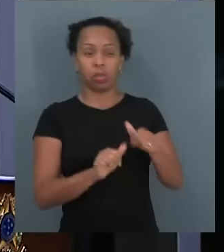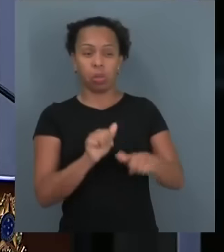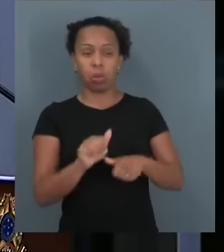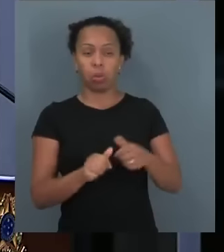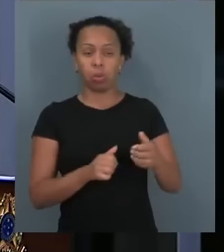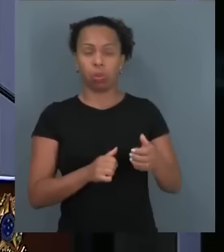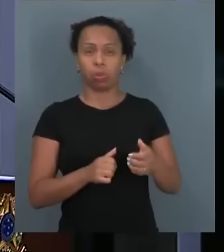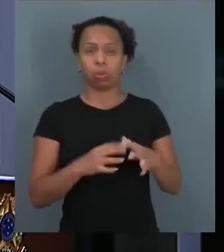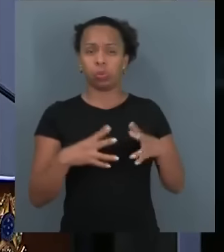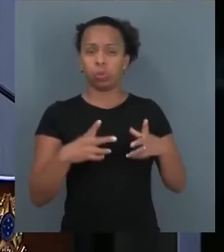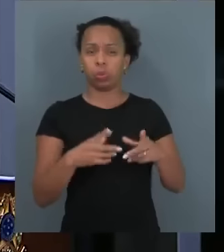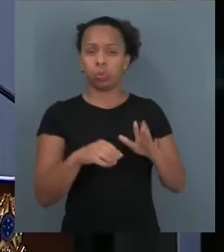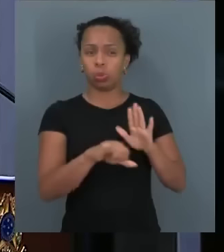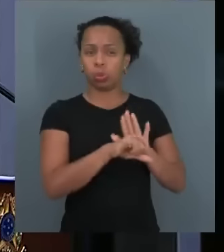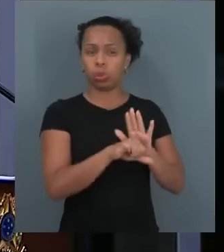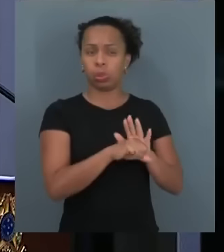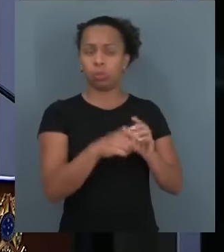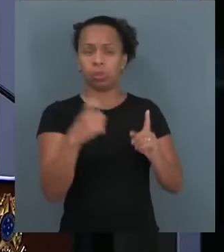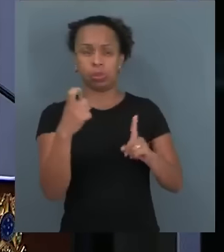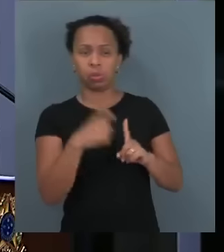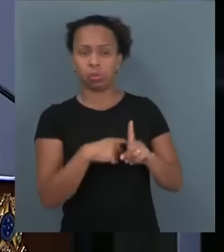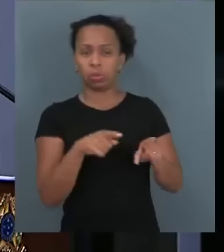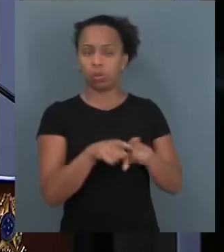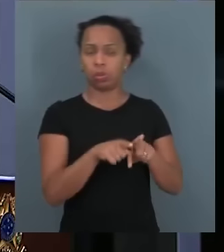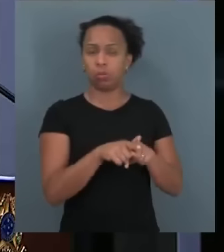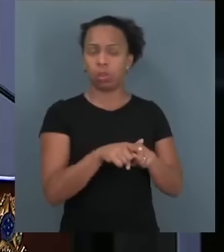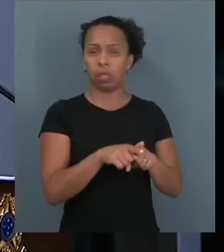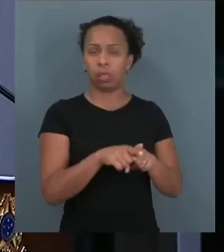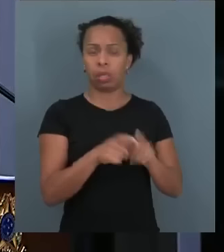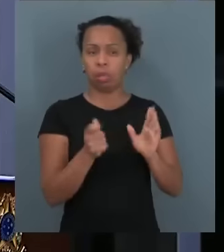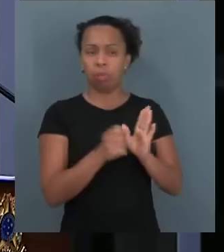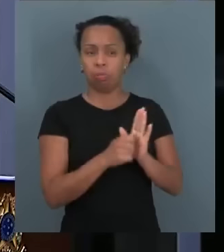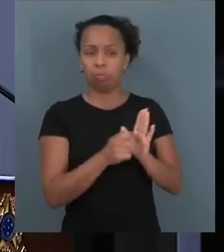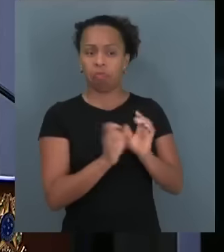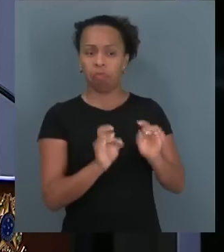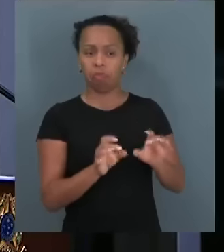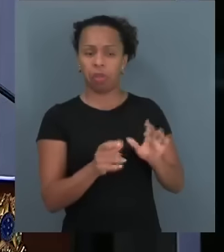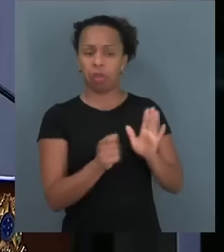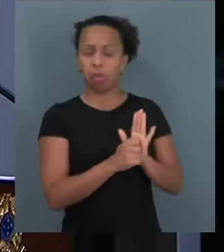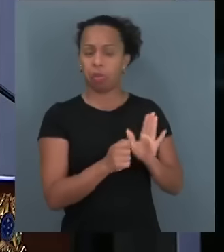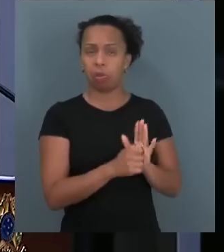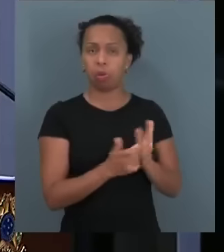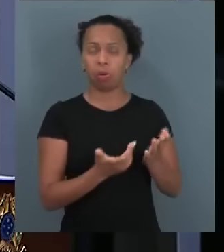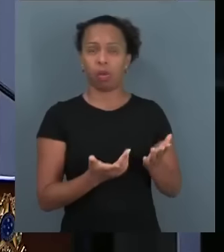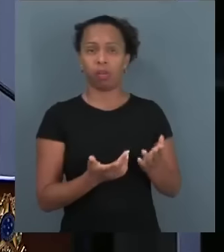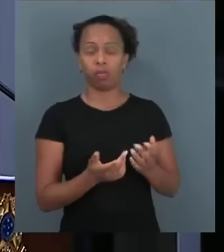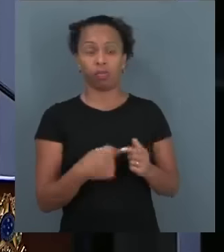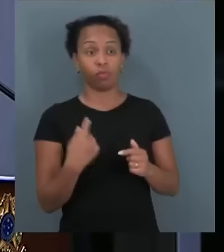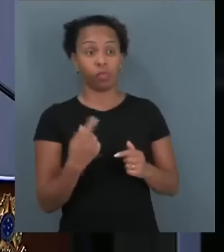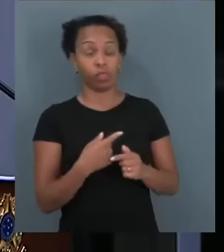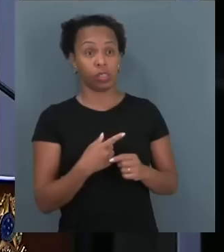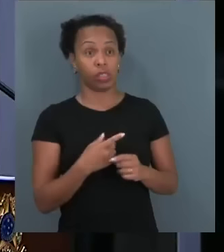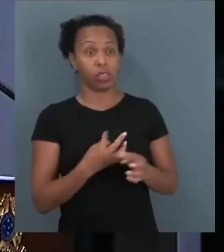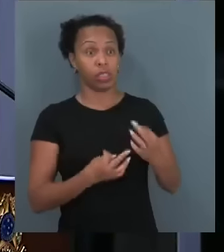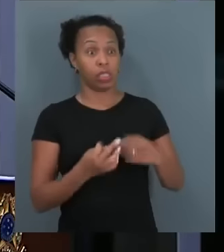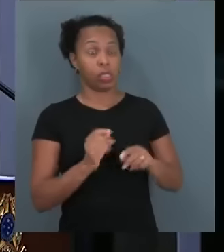de crime, como estupro e tráfico de droga. Estamos aqui tratando de um dos casos